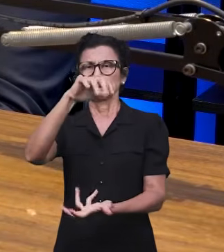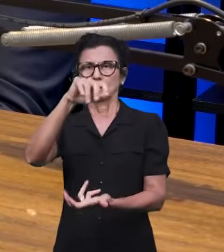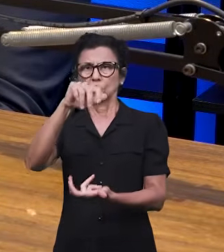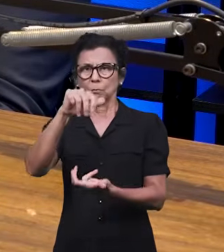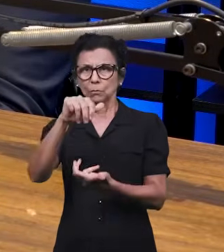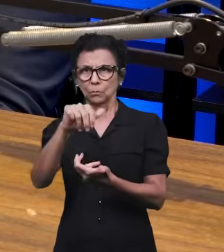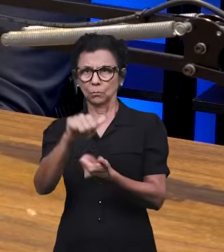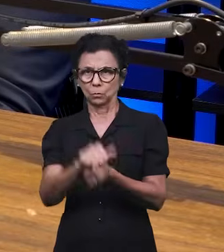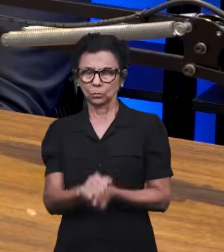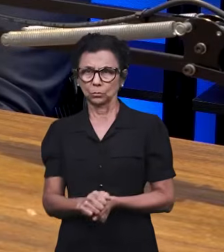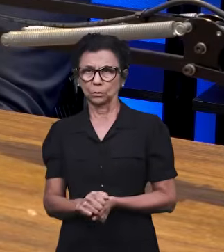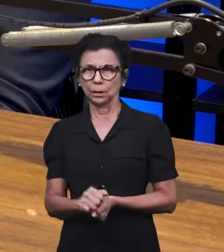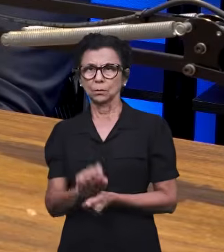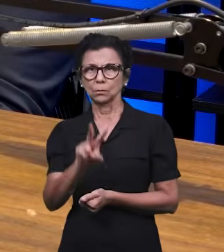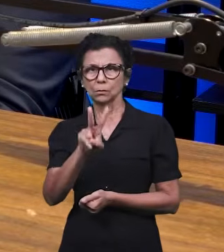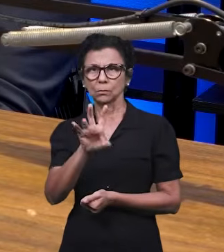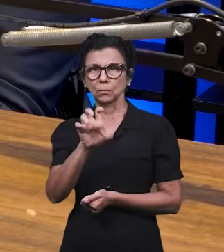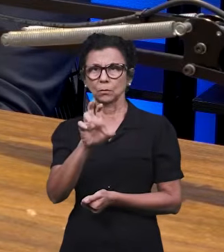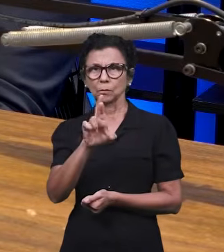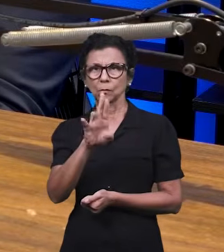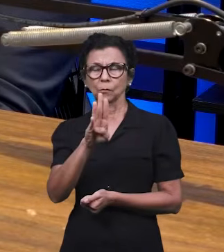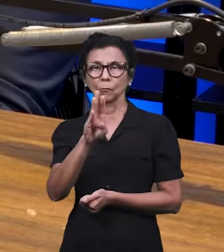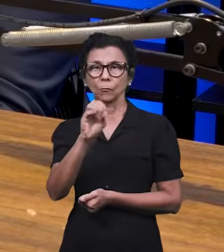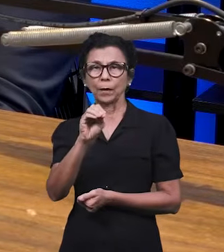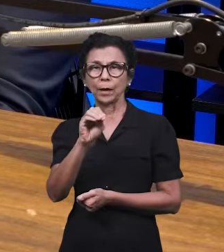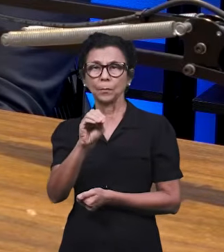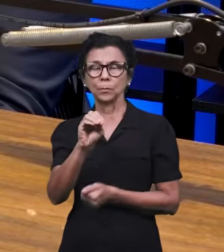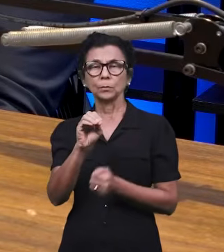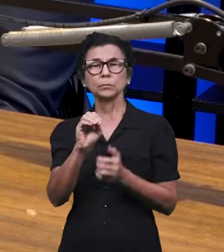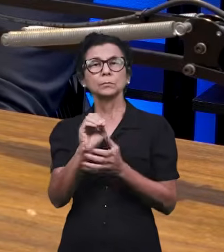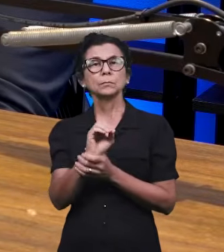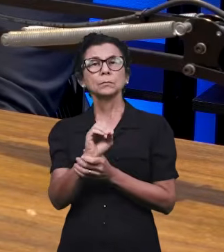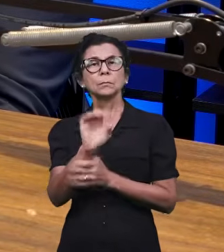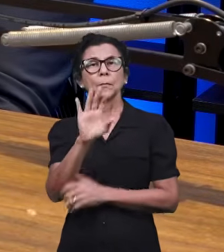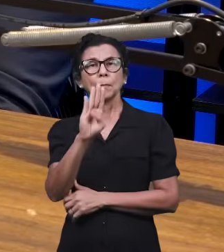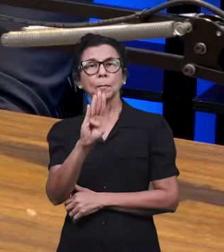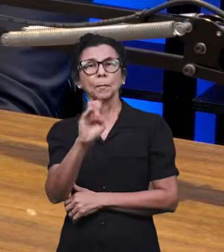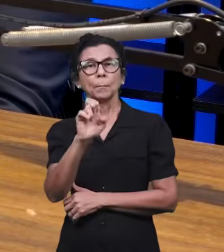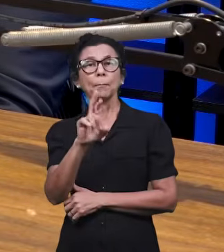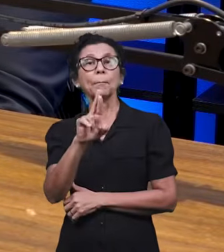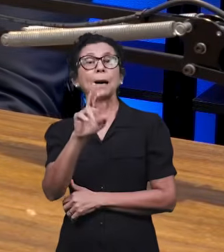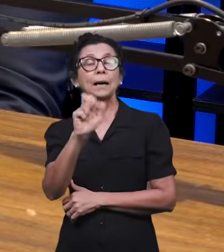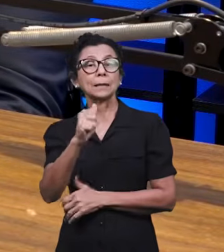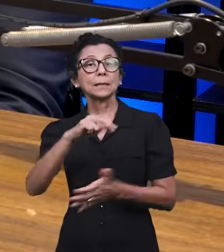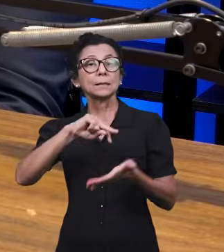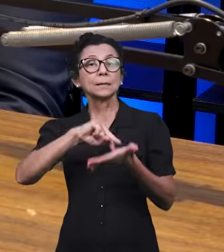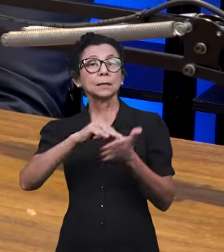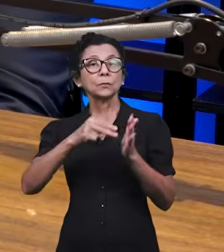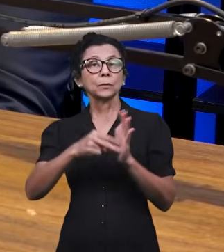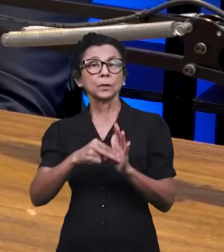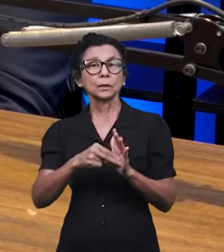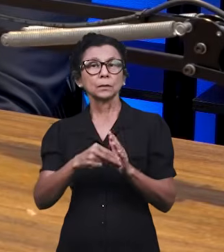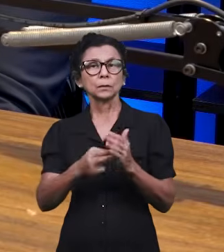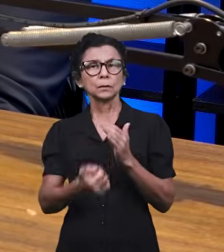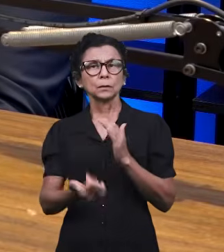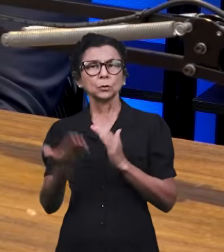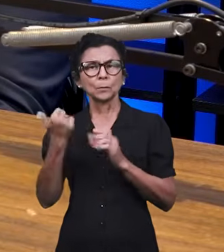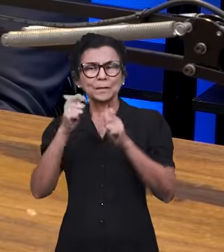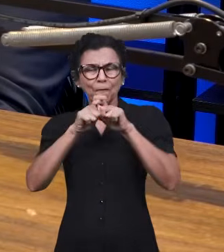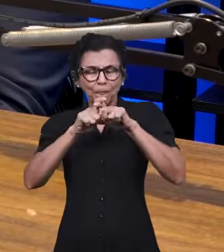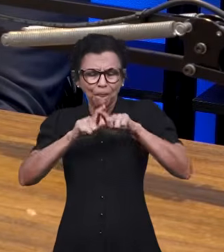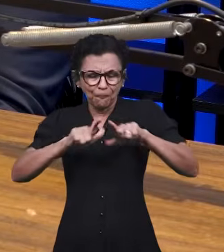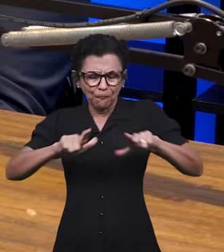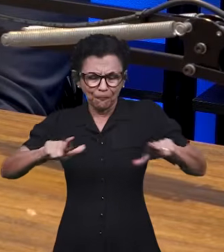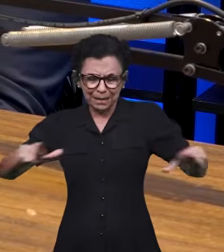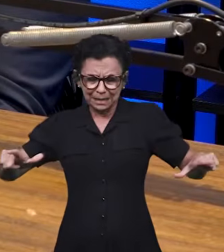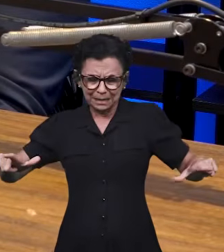né? Bará, que criou do nada para existir por um tempo determinado. Então, tudo aqui que nós vemos e já vemos nessa